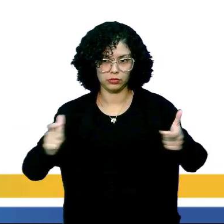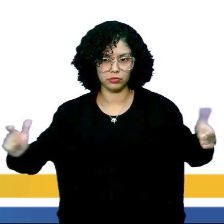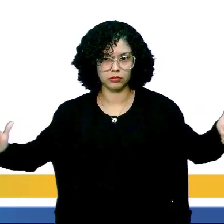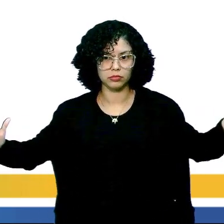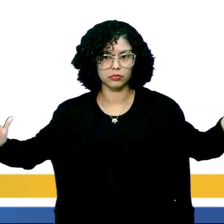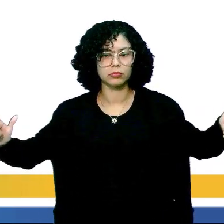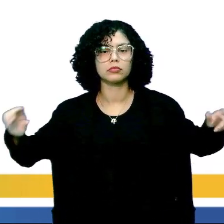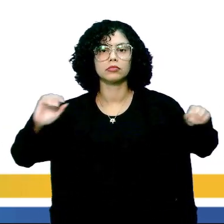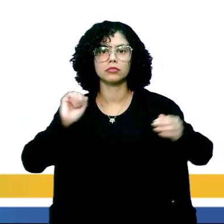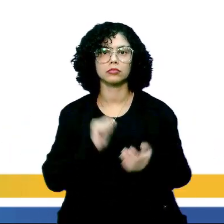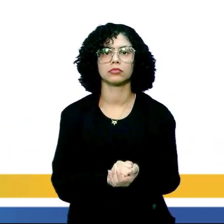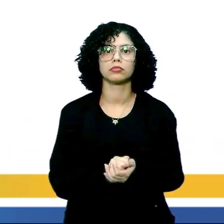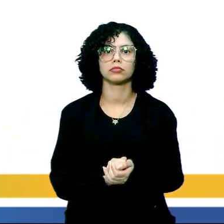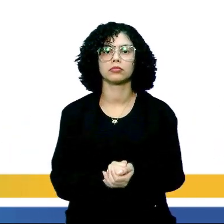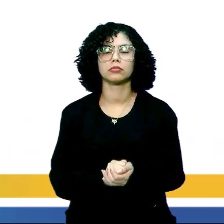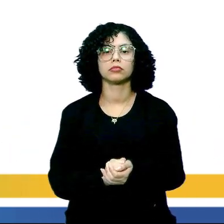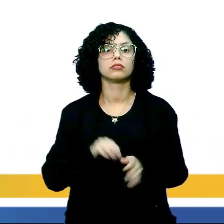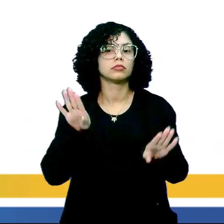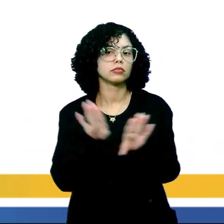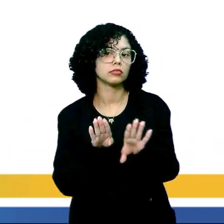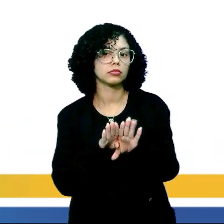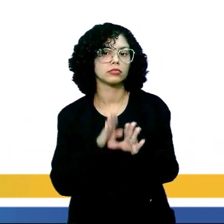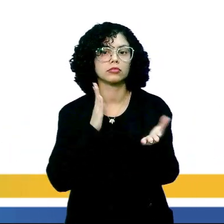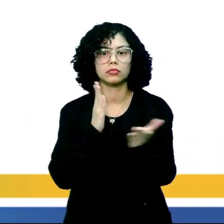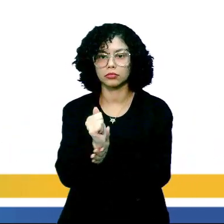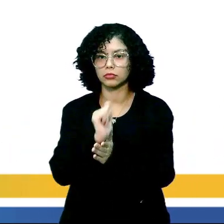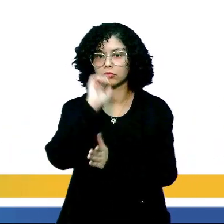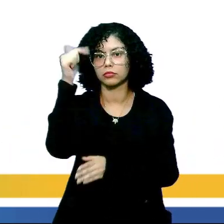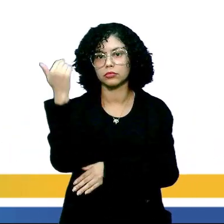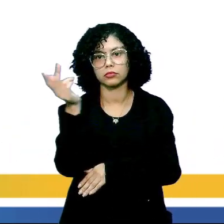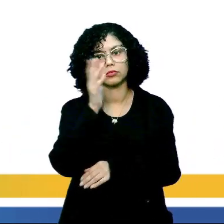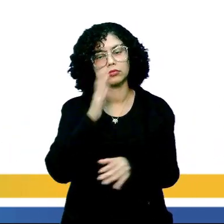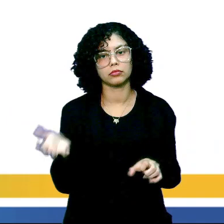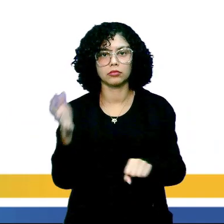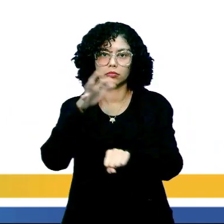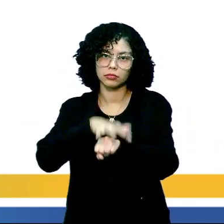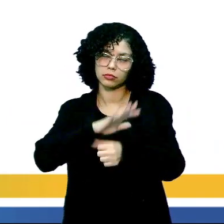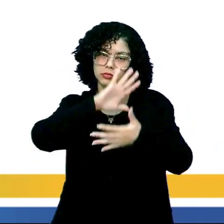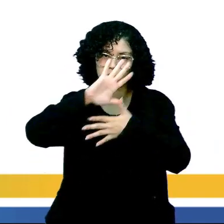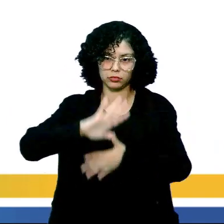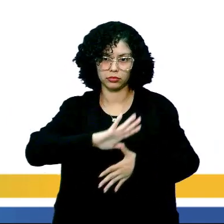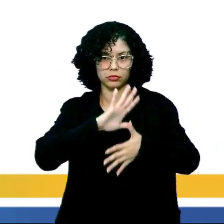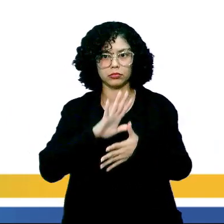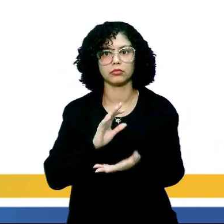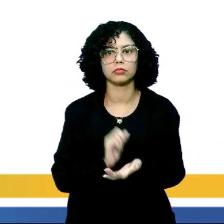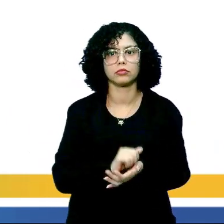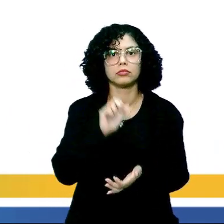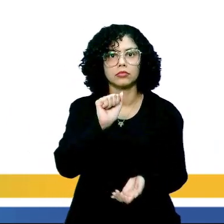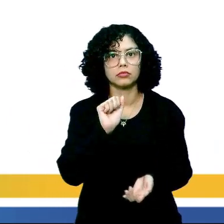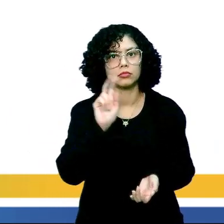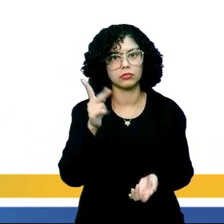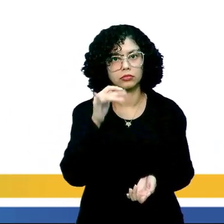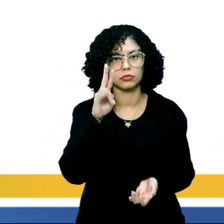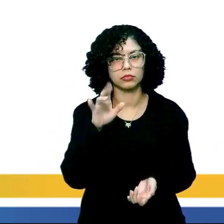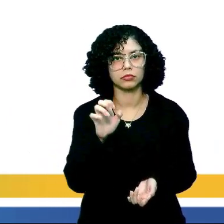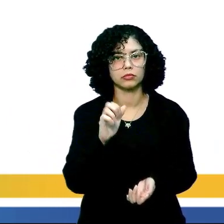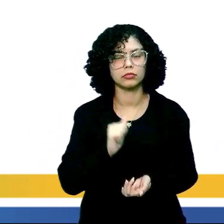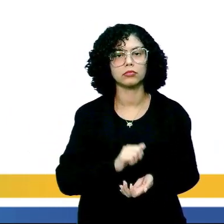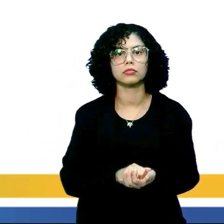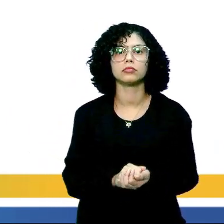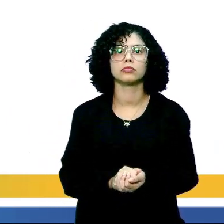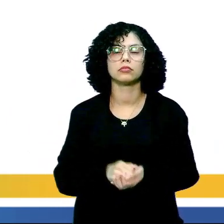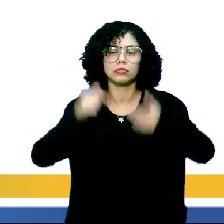da independência, assim como estava acontecendo nas outras colônias da América, como o Haiti, o